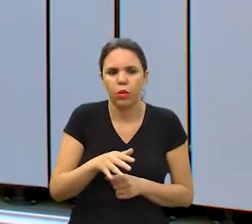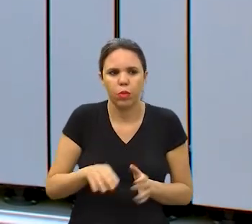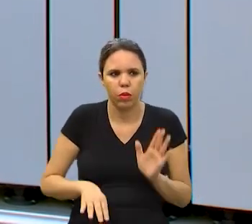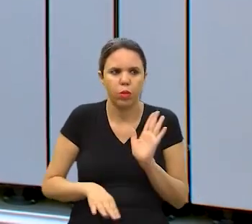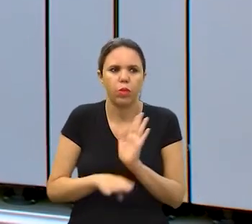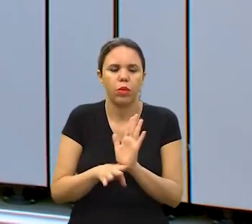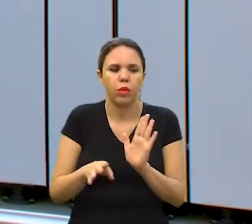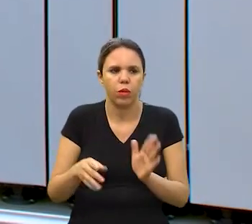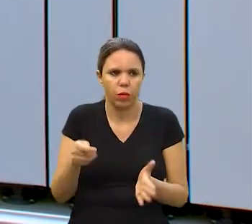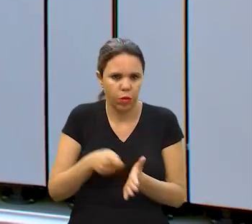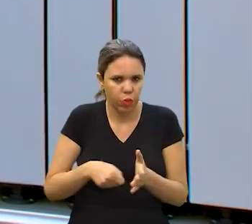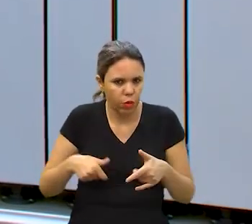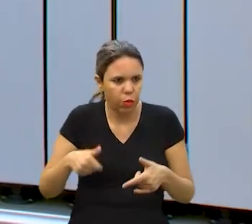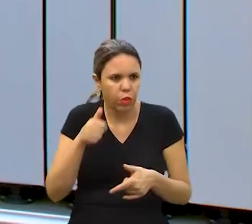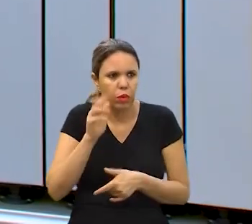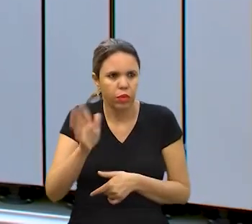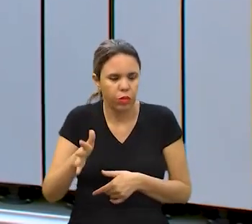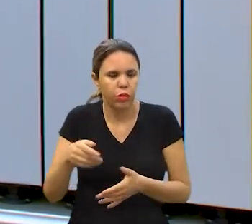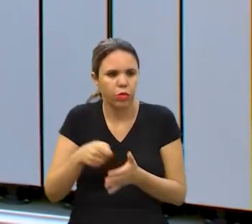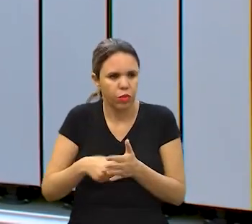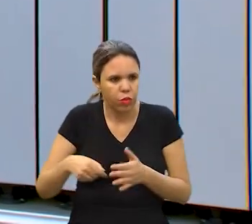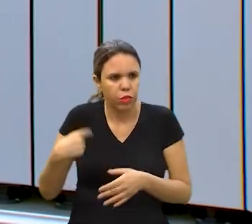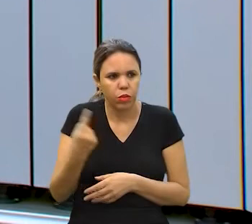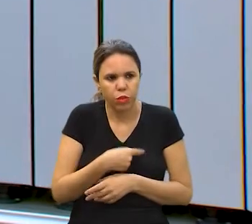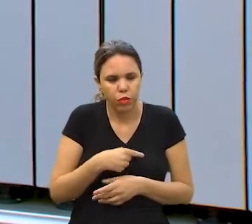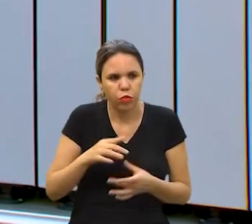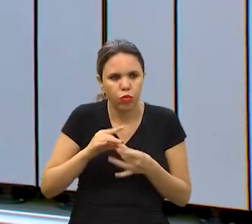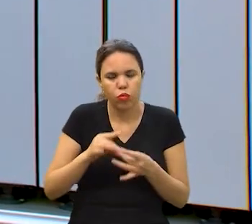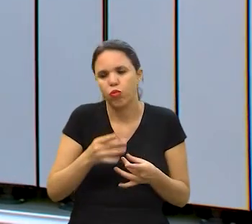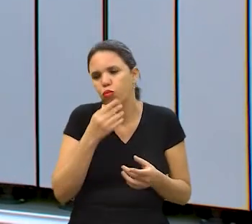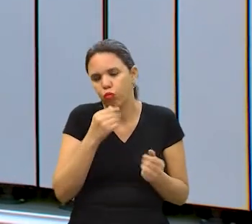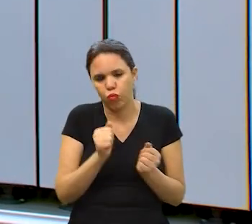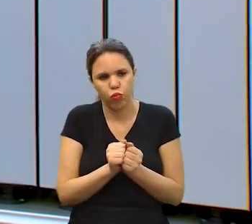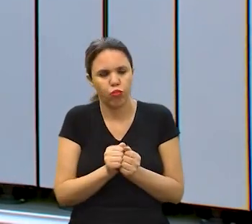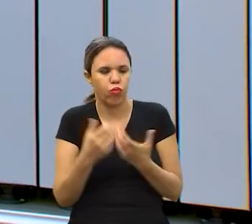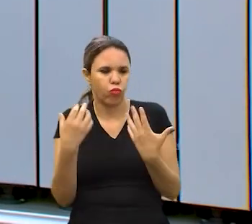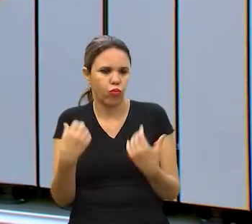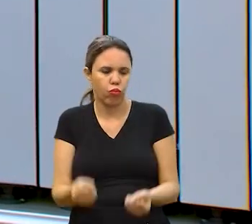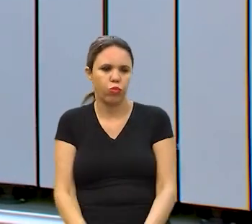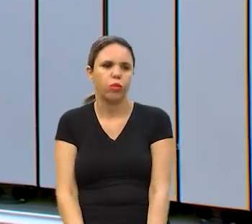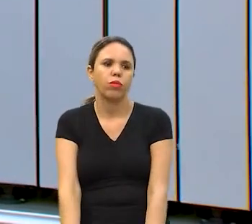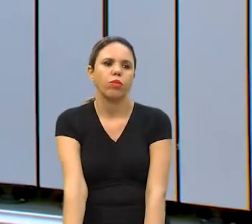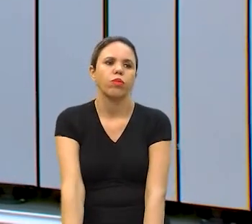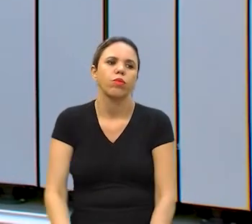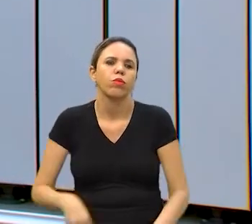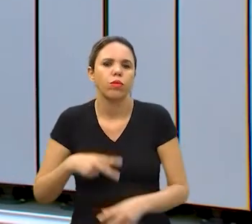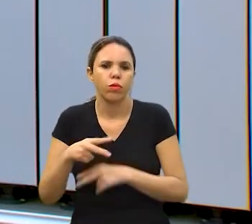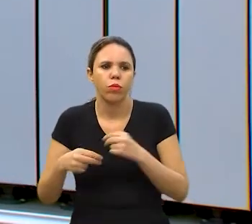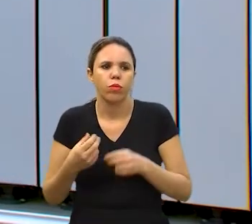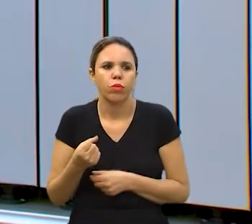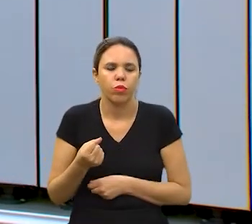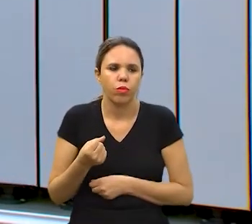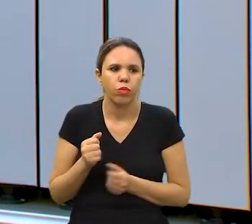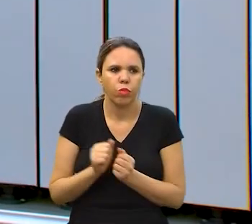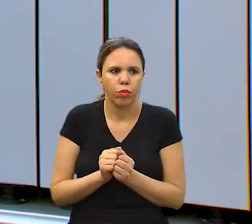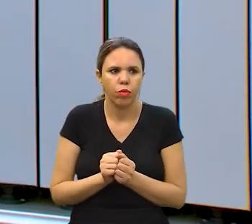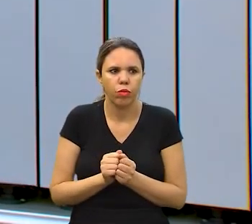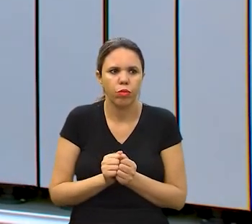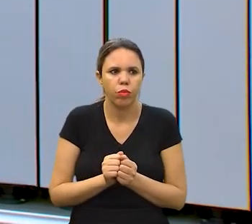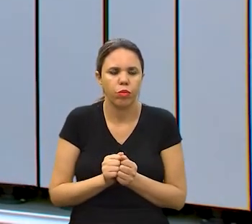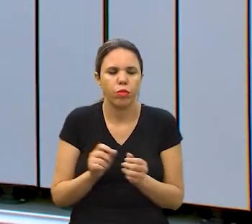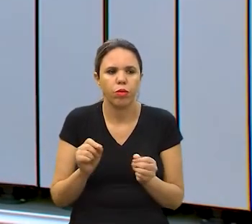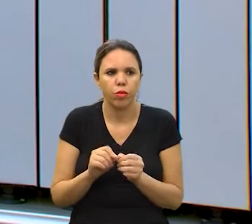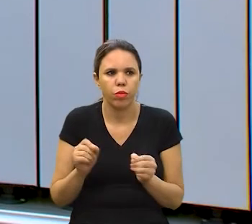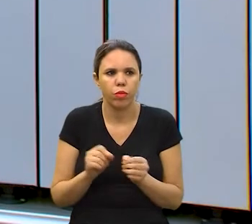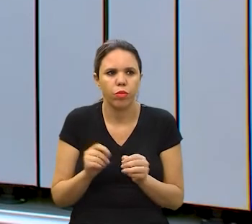masculino para poder ajudar essa causa. As mulheres já estão nessa causa, a gente precisa dos homens abraçando a causa do Laço Branco e estamos juntos